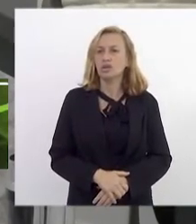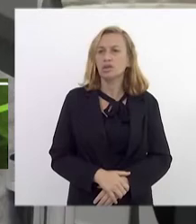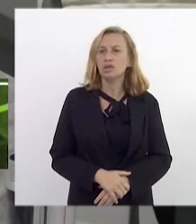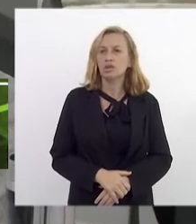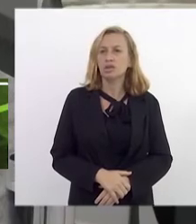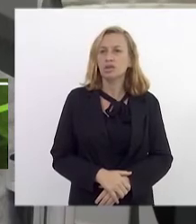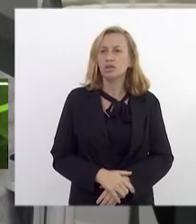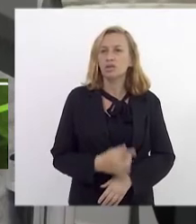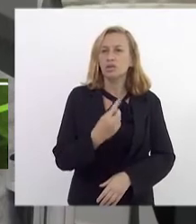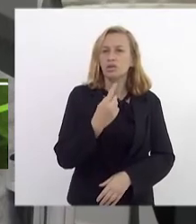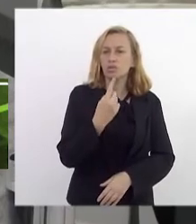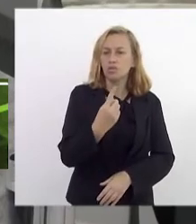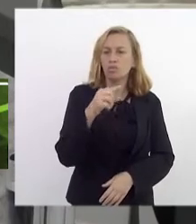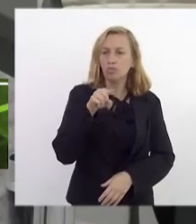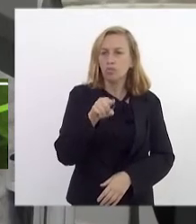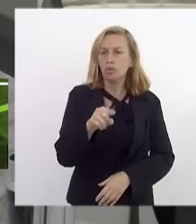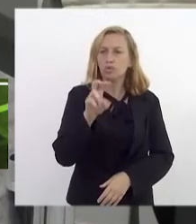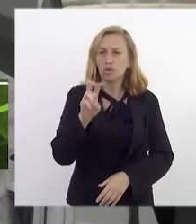ações de 1,5 bilhão.